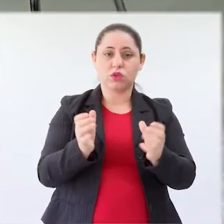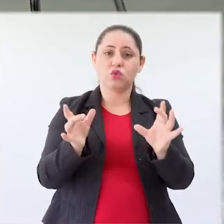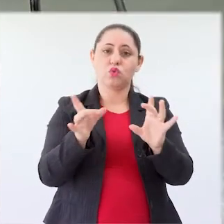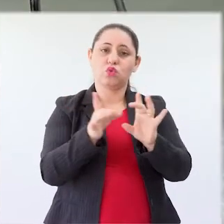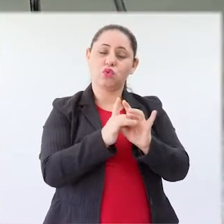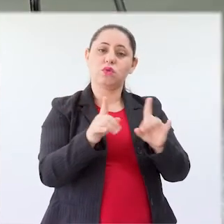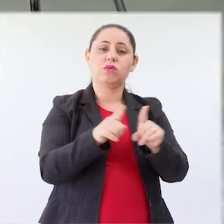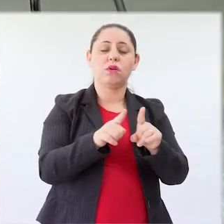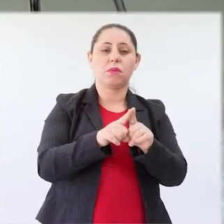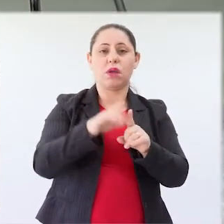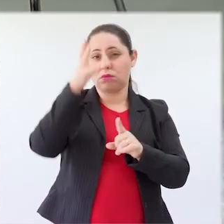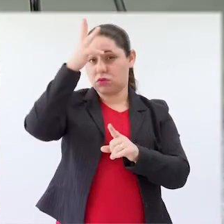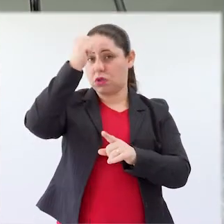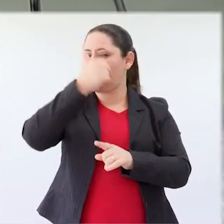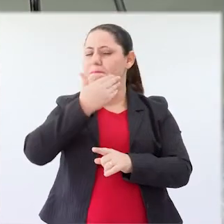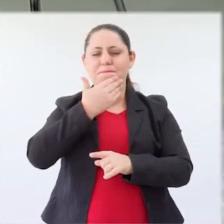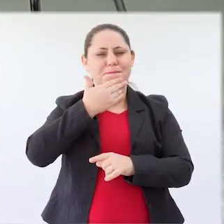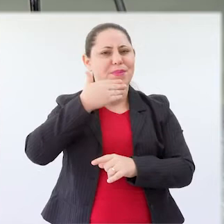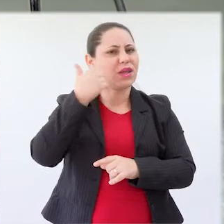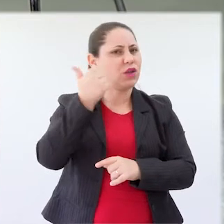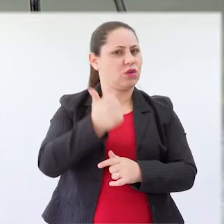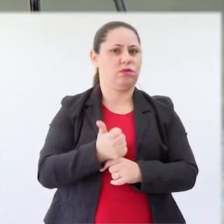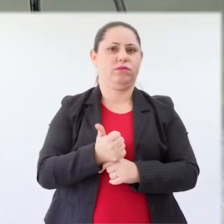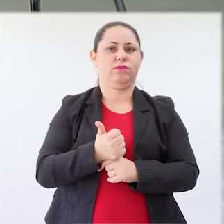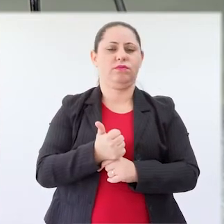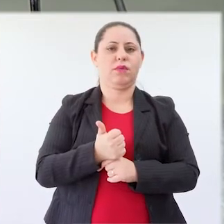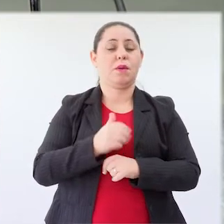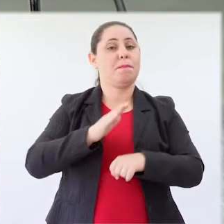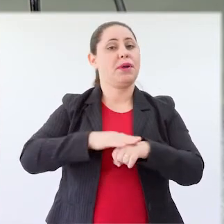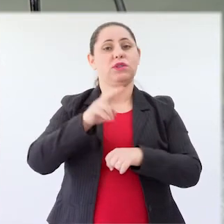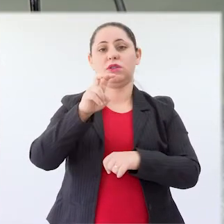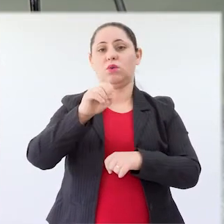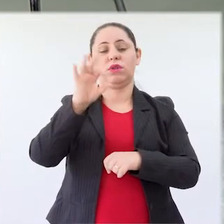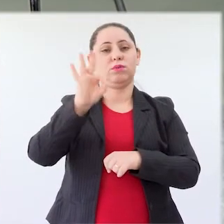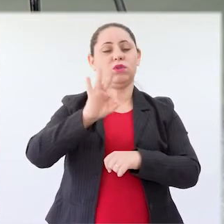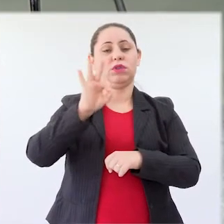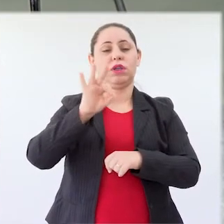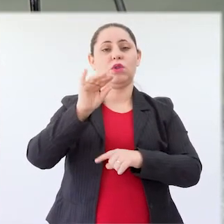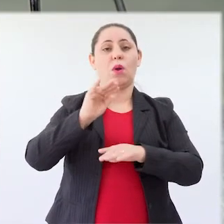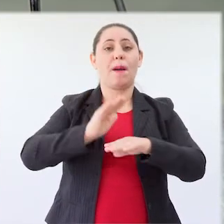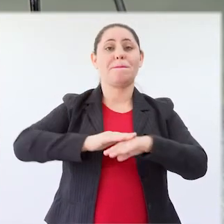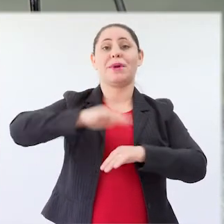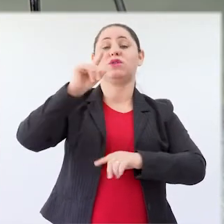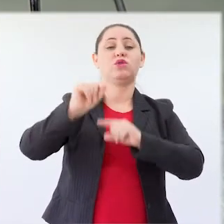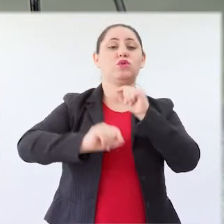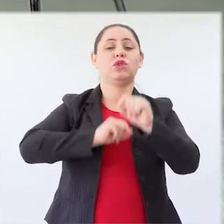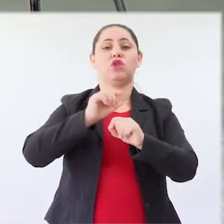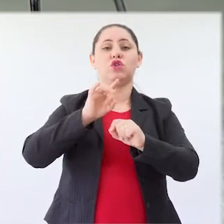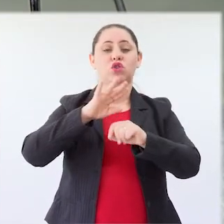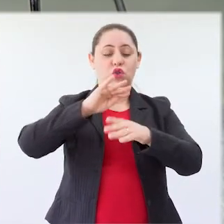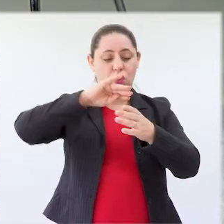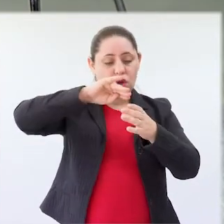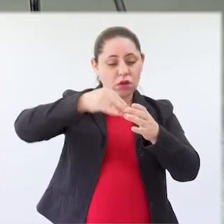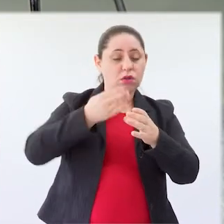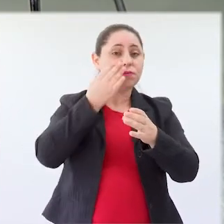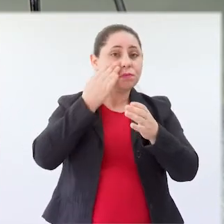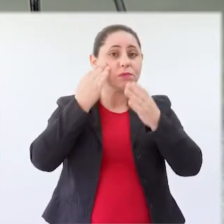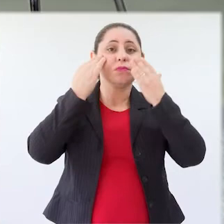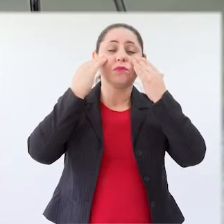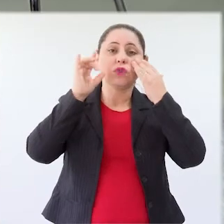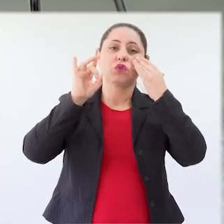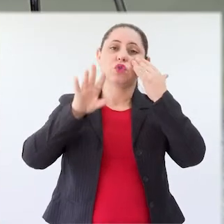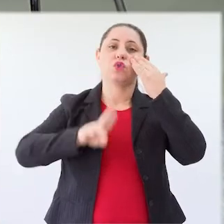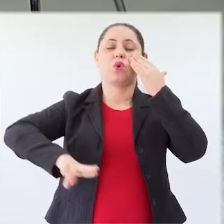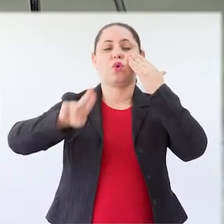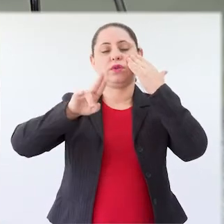mesma formulação. Então, eles dão um resultado muito melhor. Mais de 50% a mais do que só um sérum ou